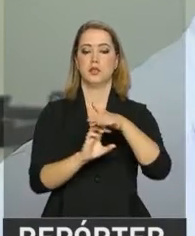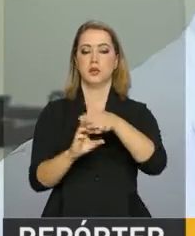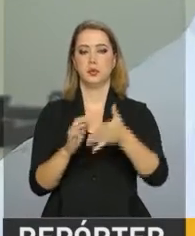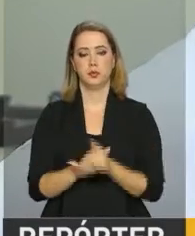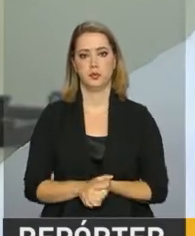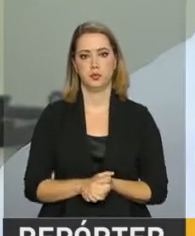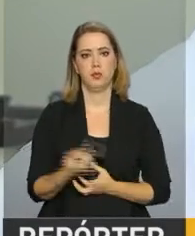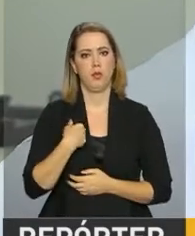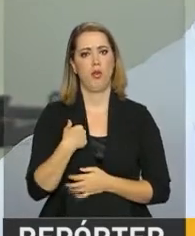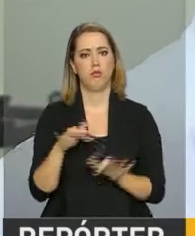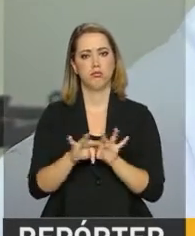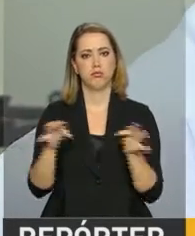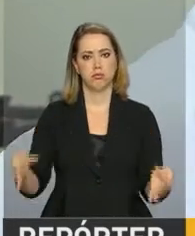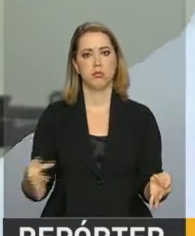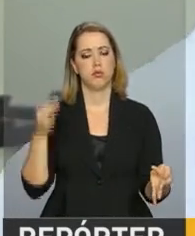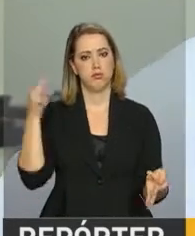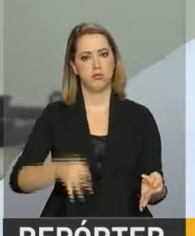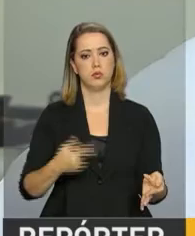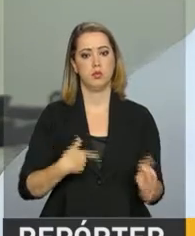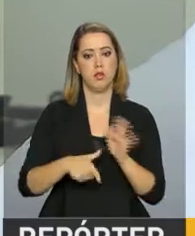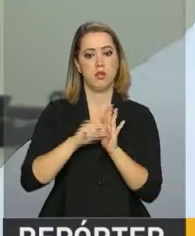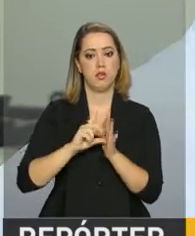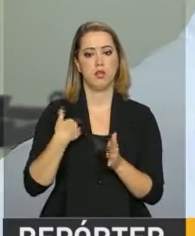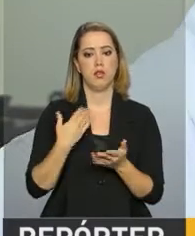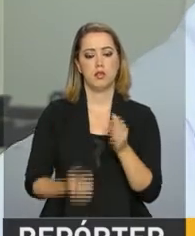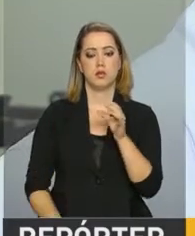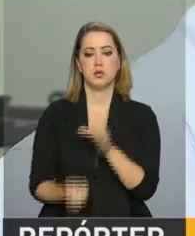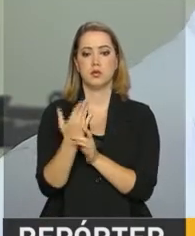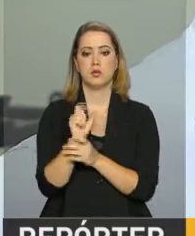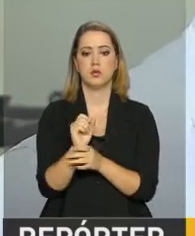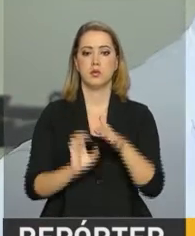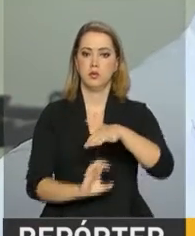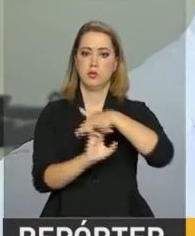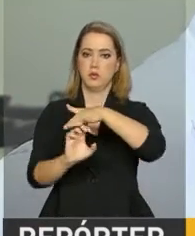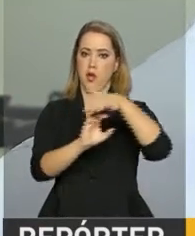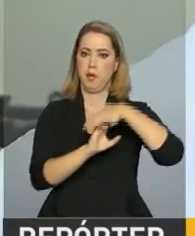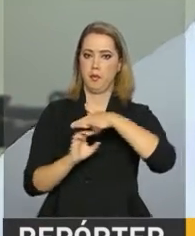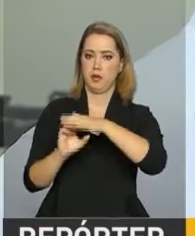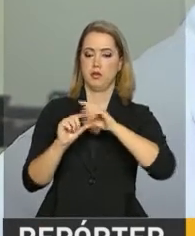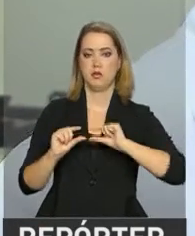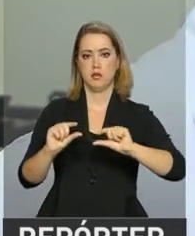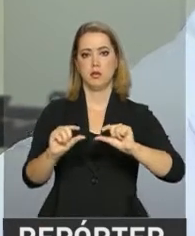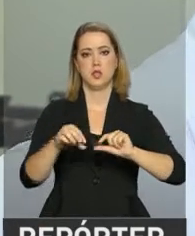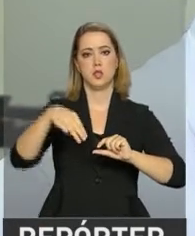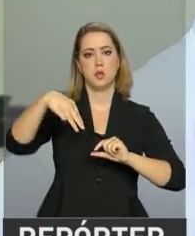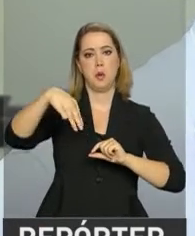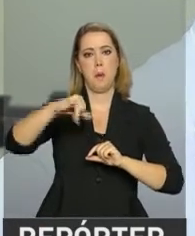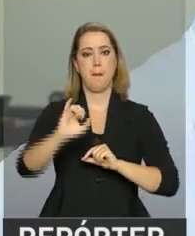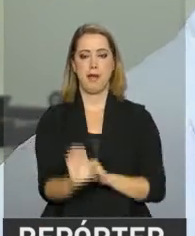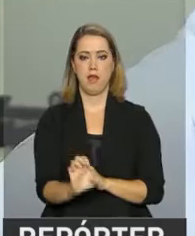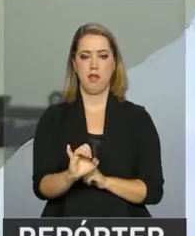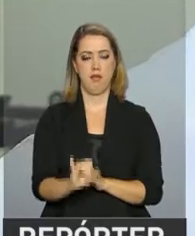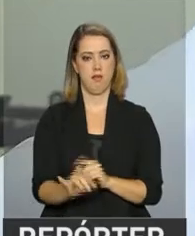formalizar o negócio então na época estava surgindo um microempreendedor individual eu me cada sei como